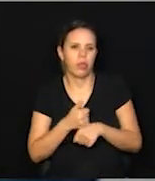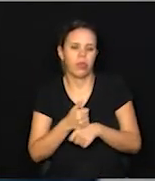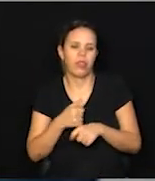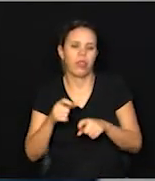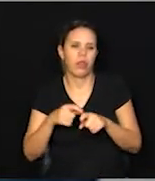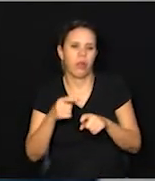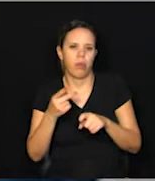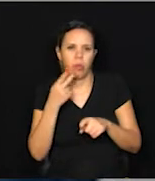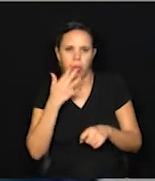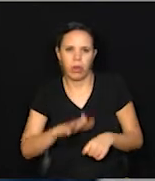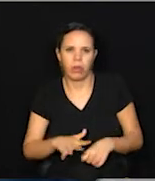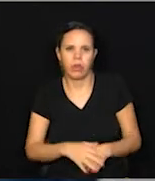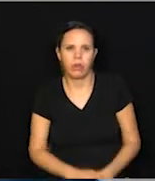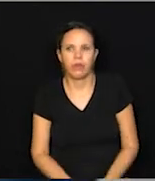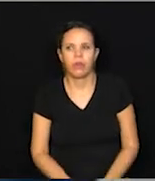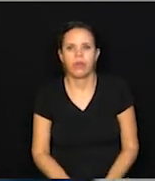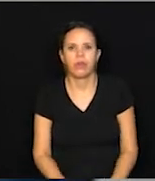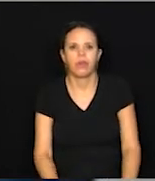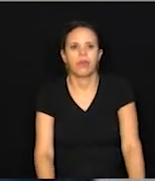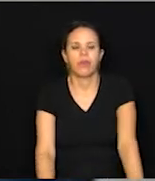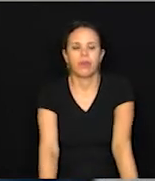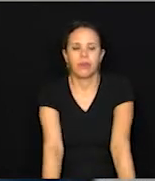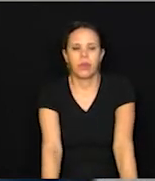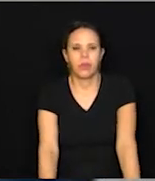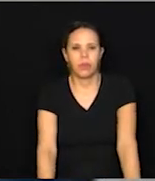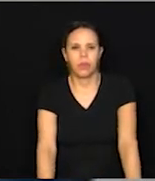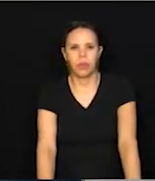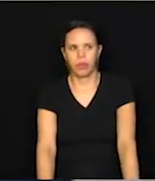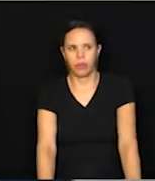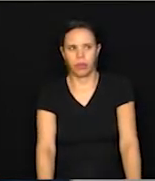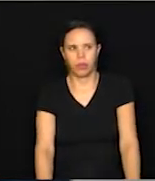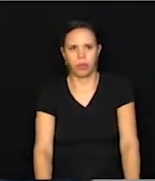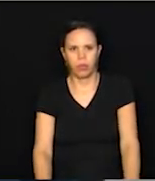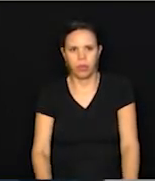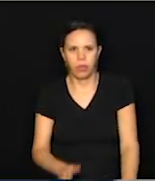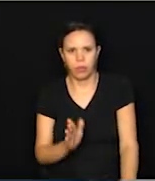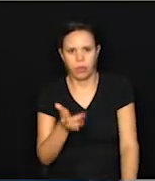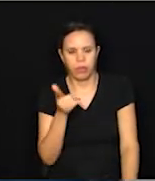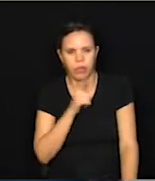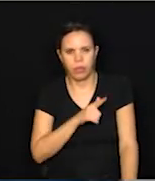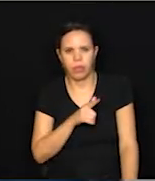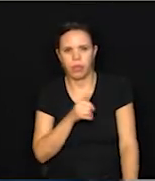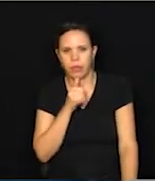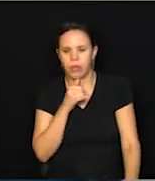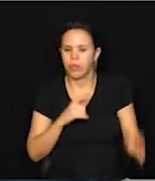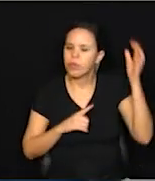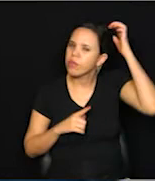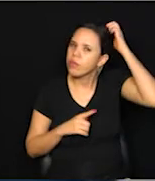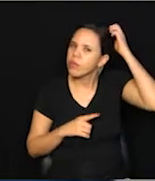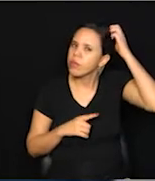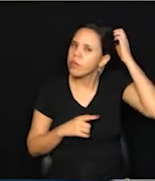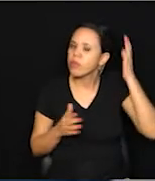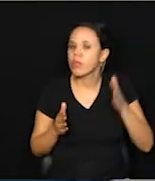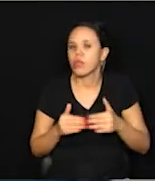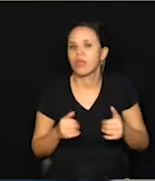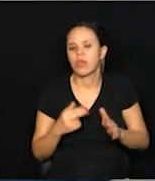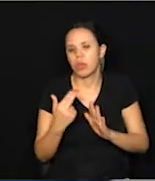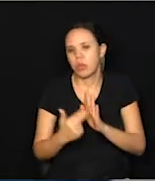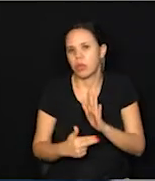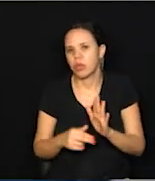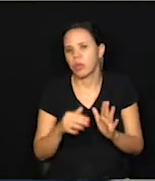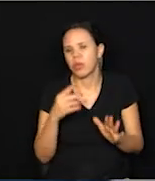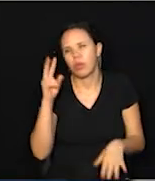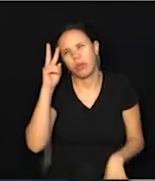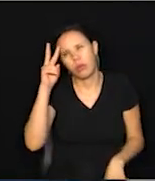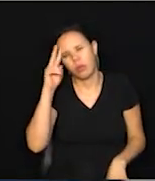Nós já estamos resgatando os Nós estamos solicitando, eu estou sem a lista aqui, mas salvo